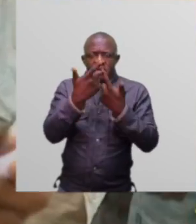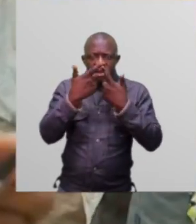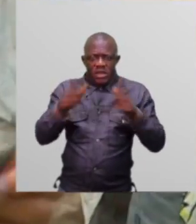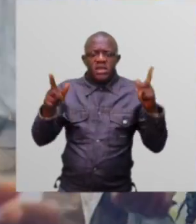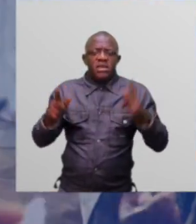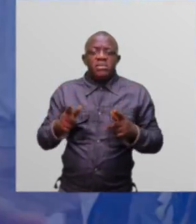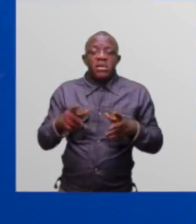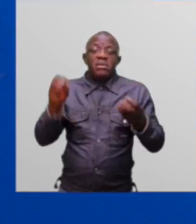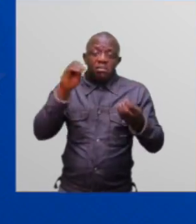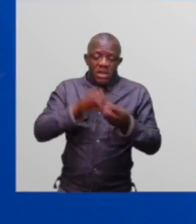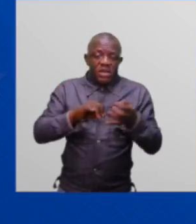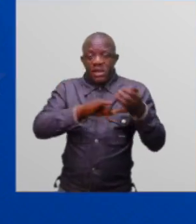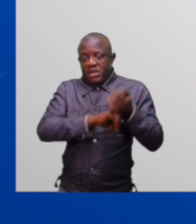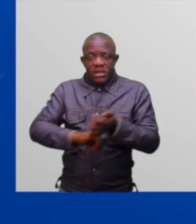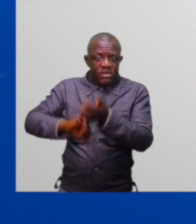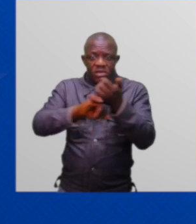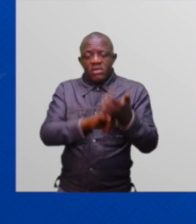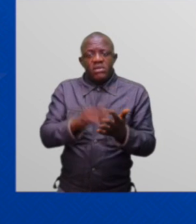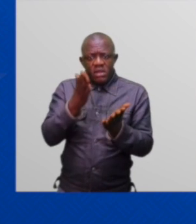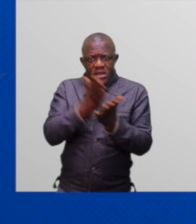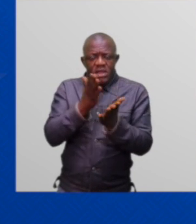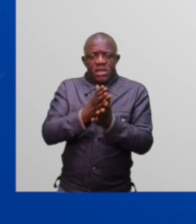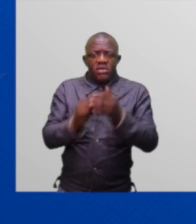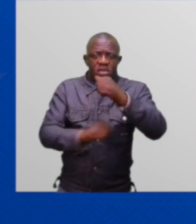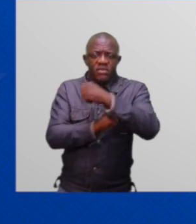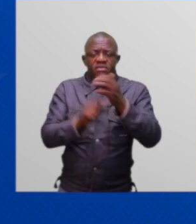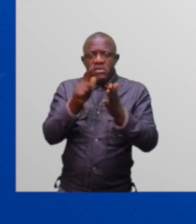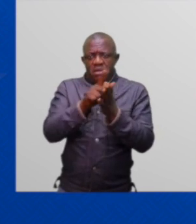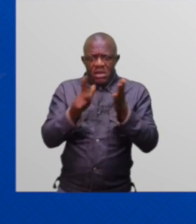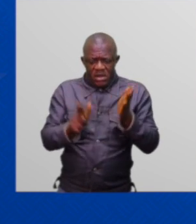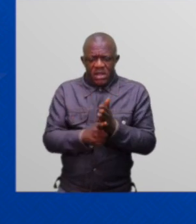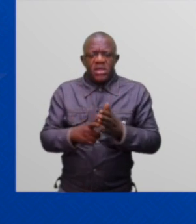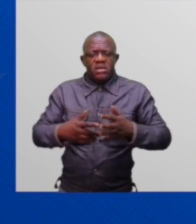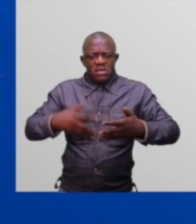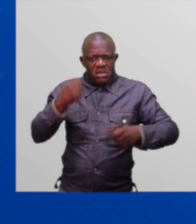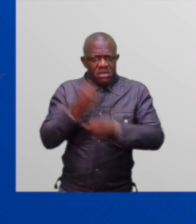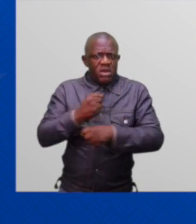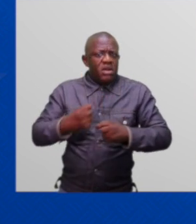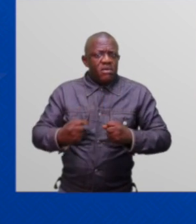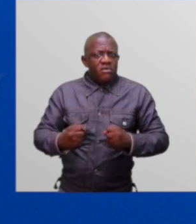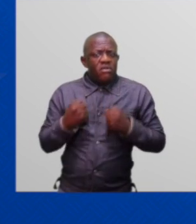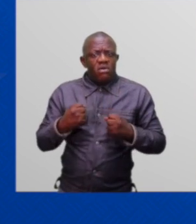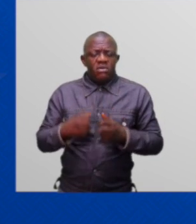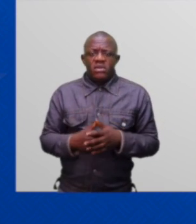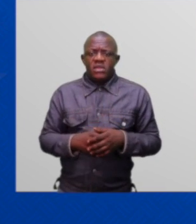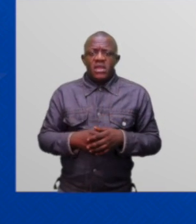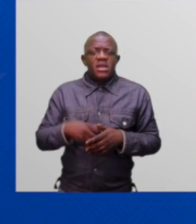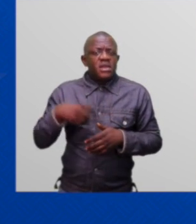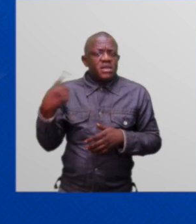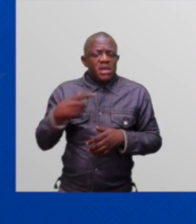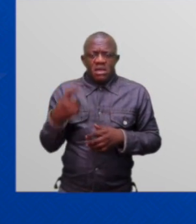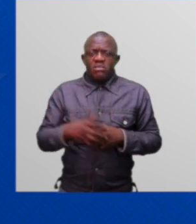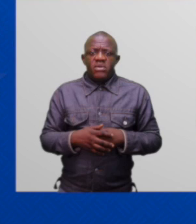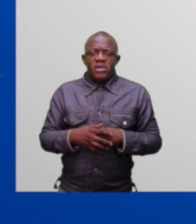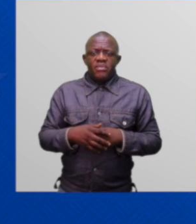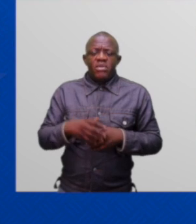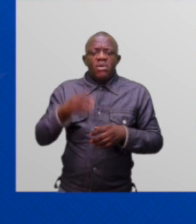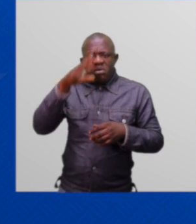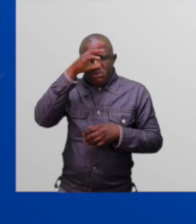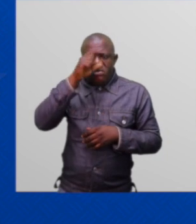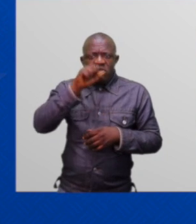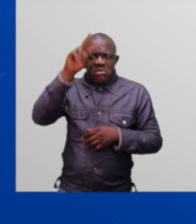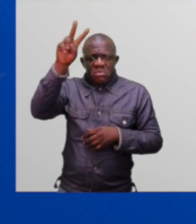multiplicaram-se e organizaram fóruns e redes. Esse amplo movimento de baixo foi